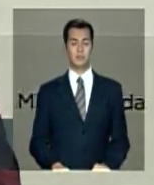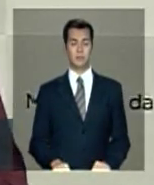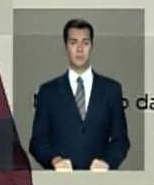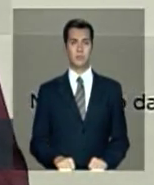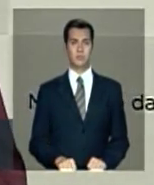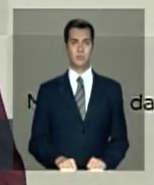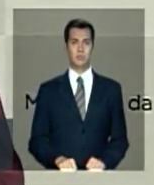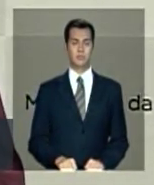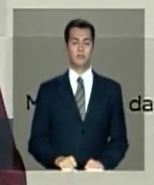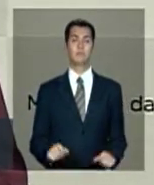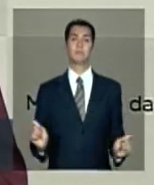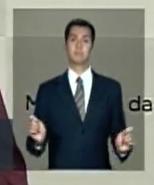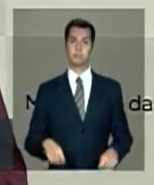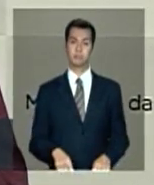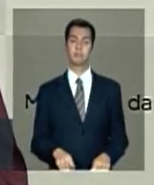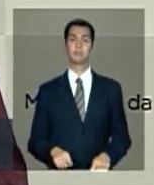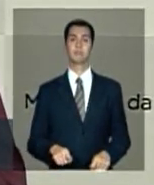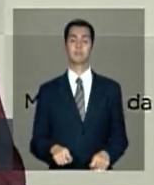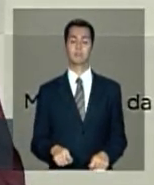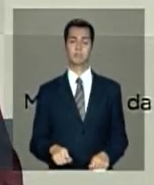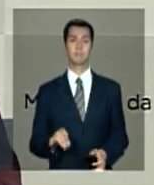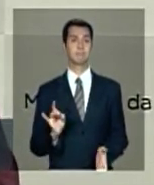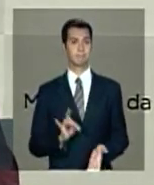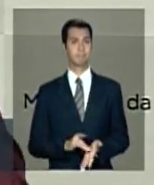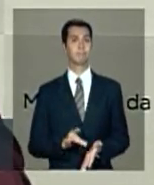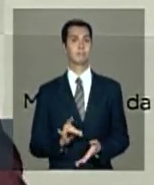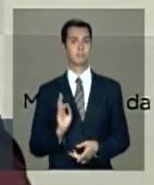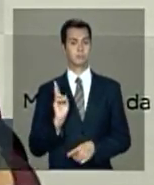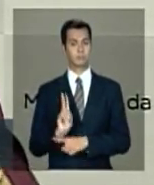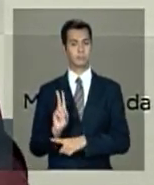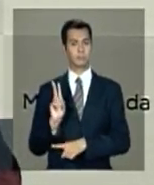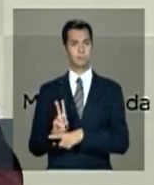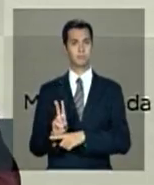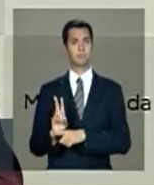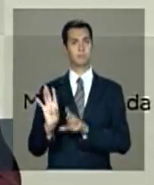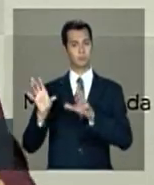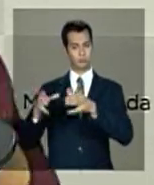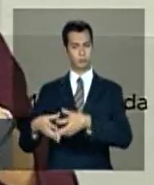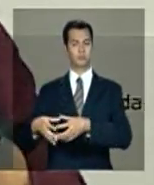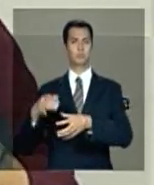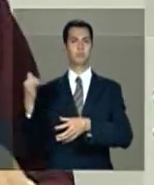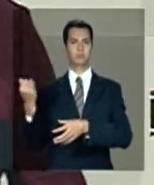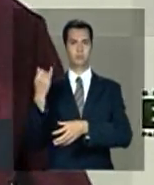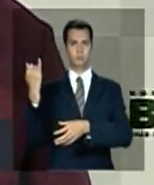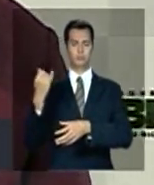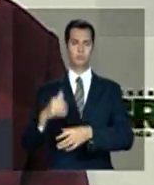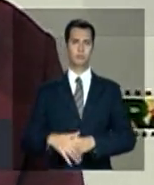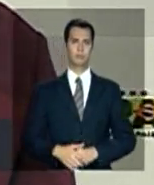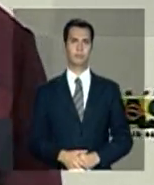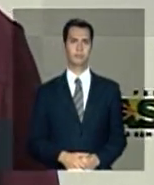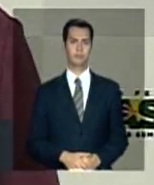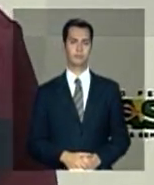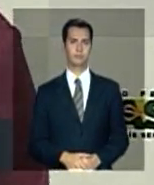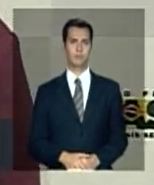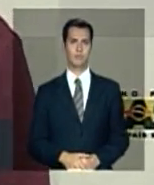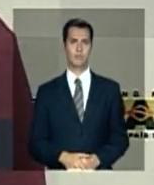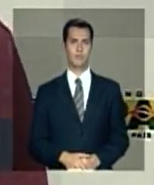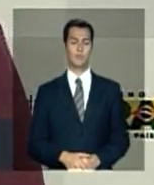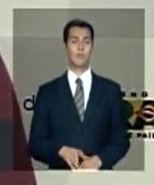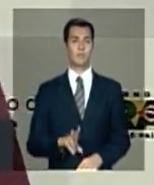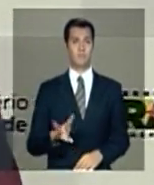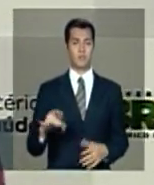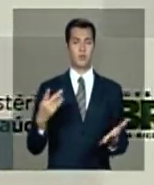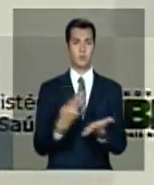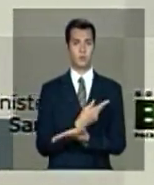a proteção de certas populações que são cruciais a mesma coisa acontecerá